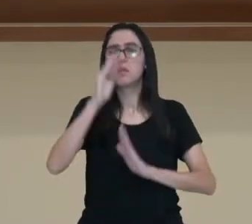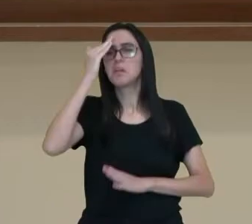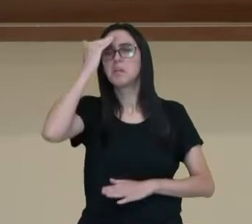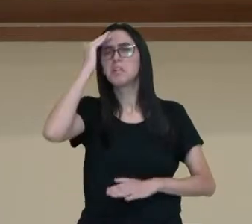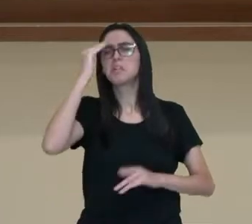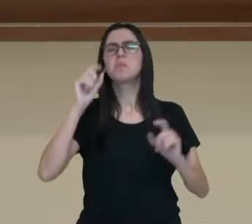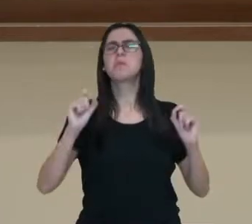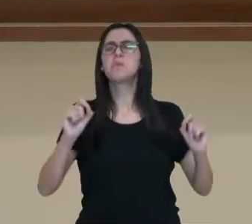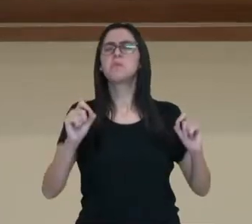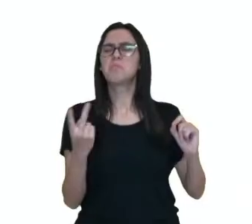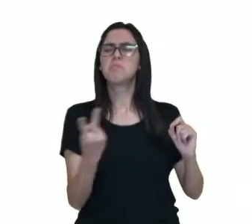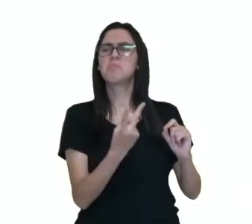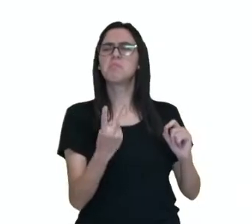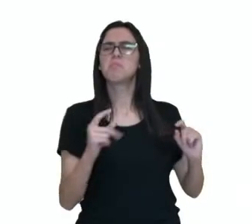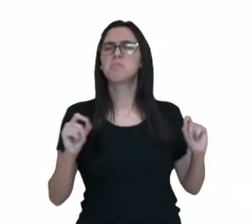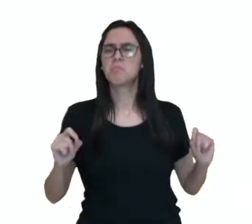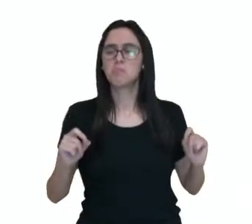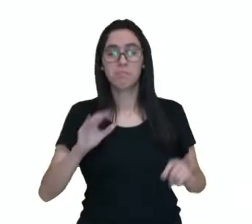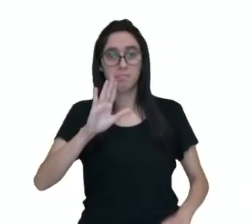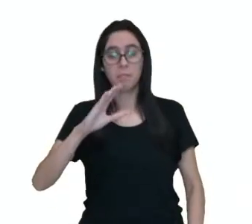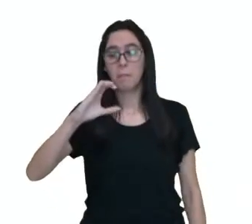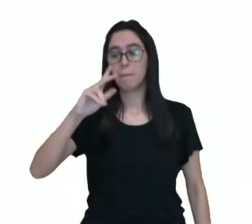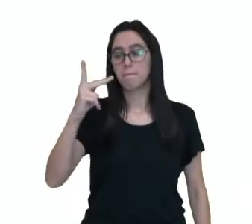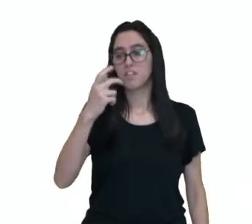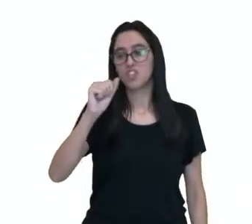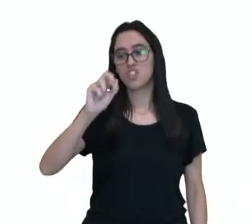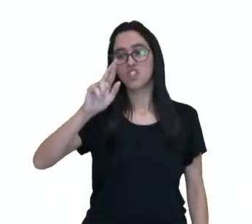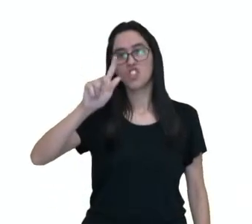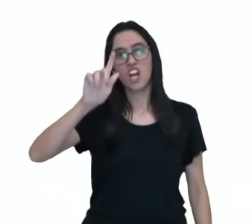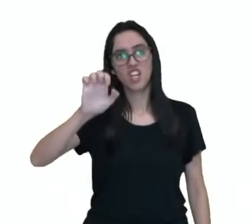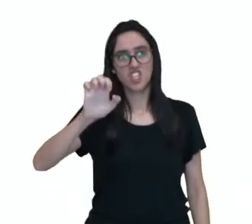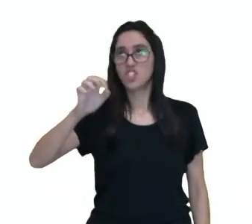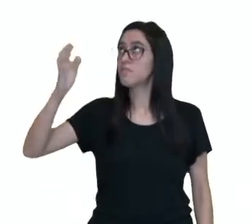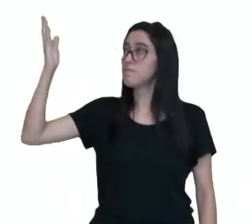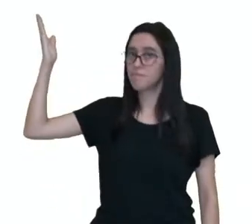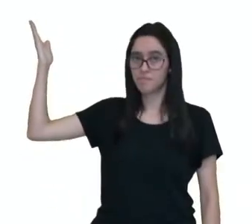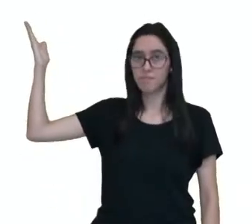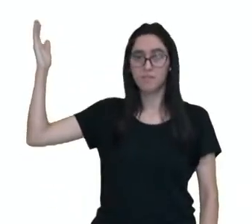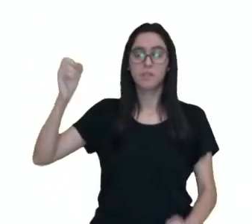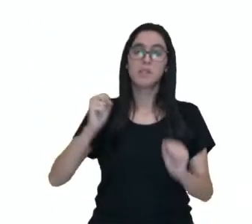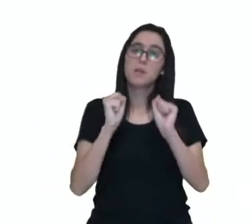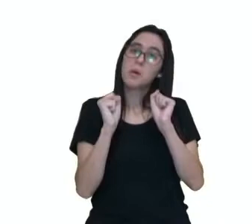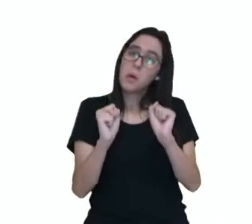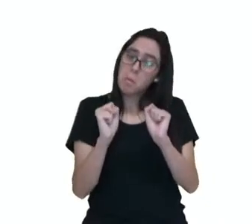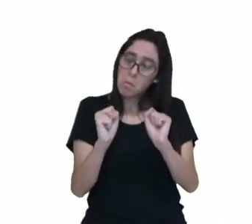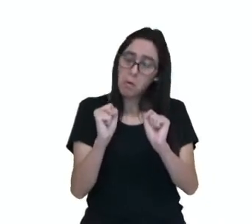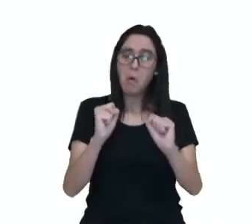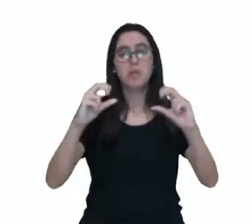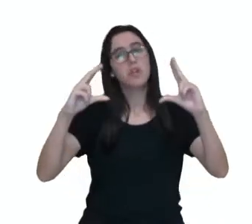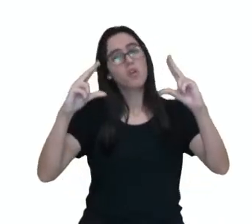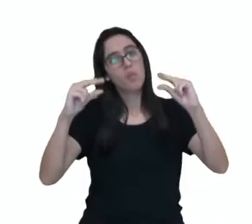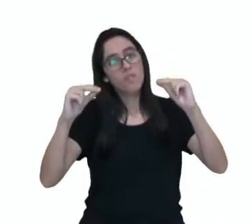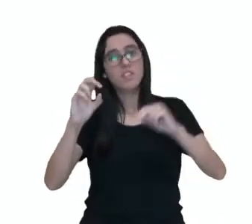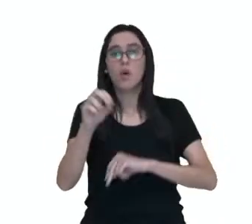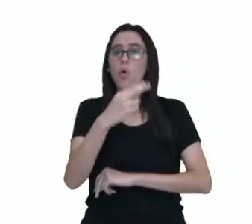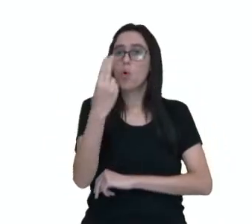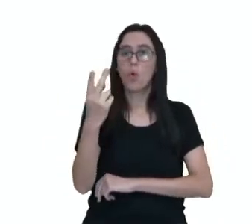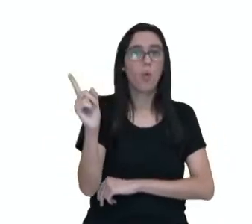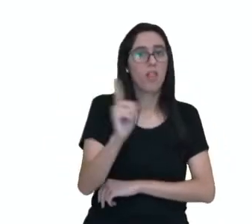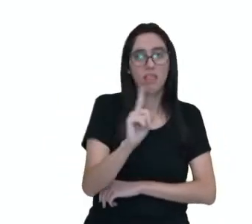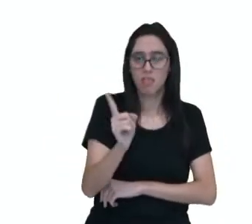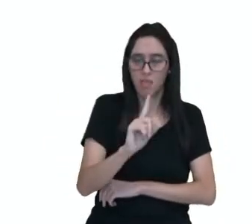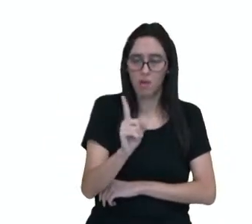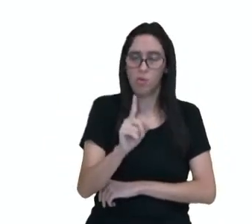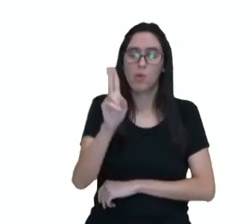assemelham. Características da charge. Uma charge pode ou não apresentar diálogos em balões. Utiliza-se